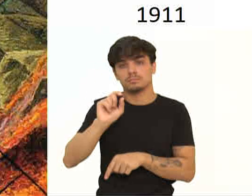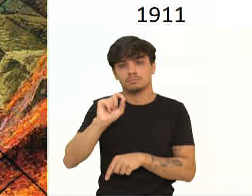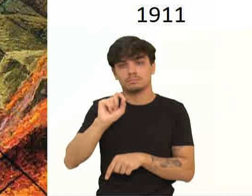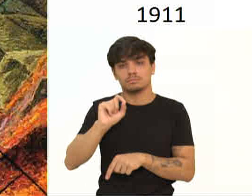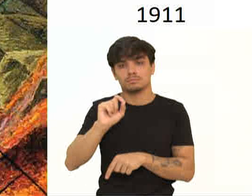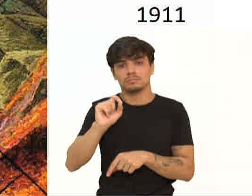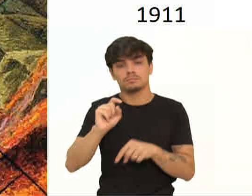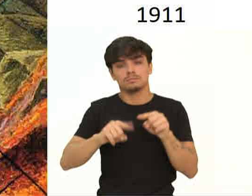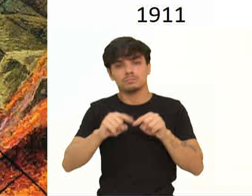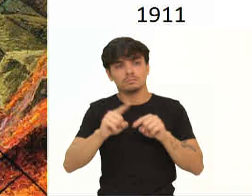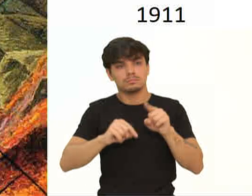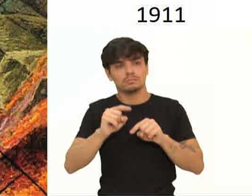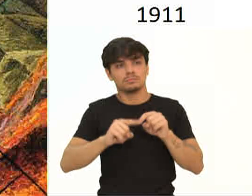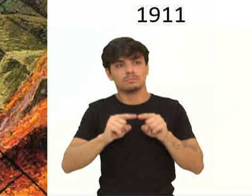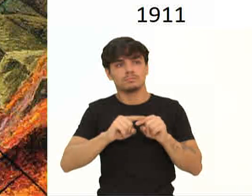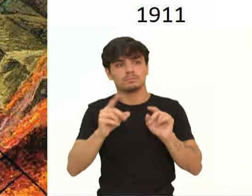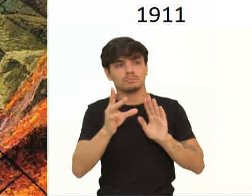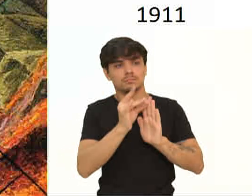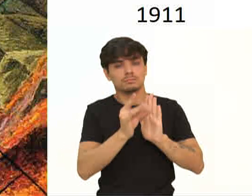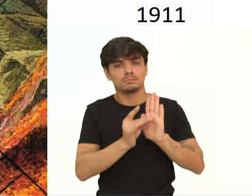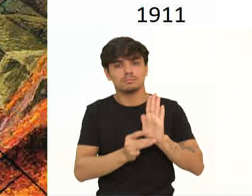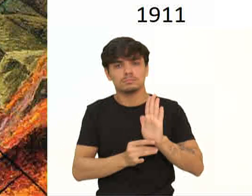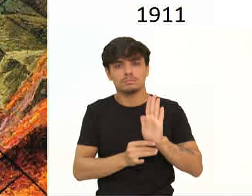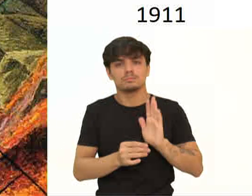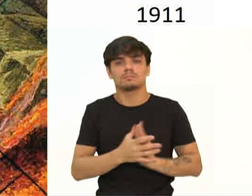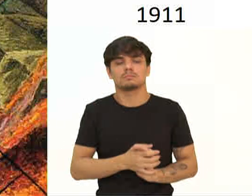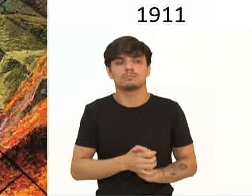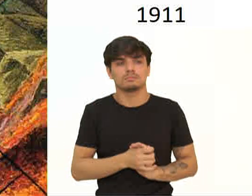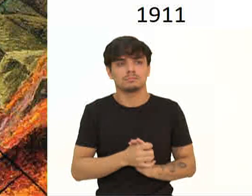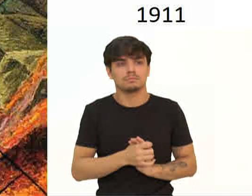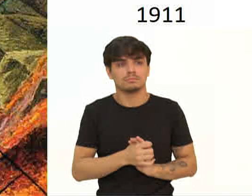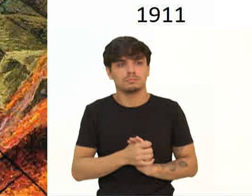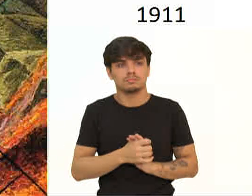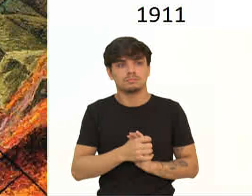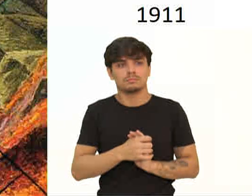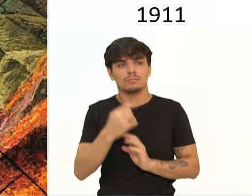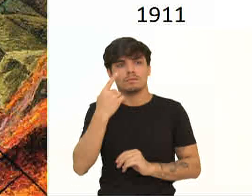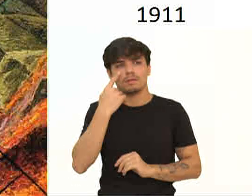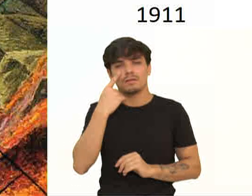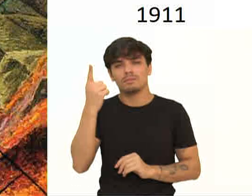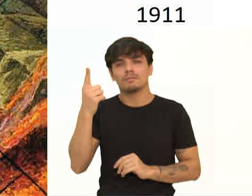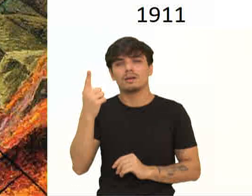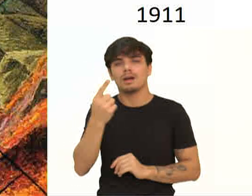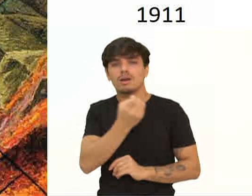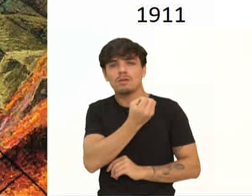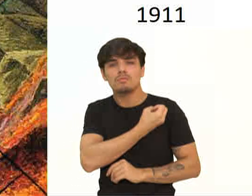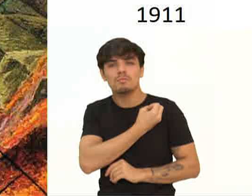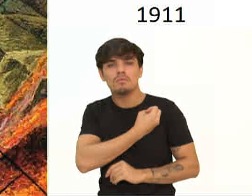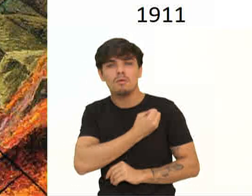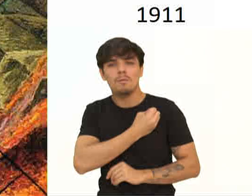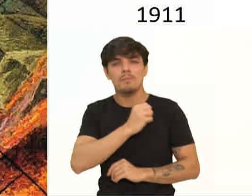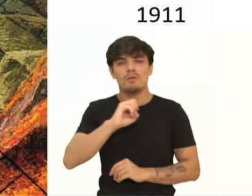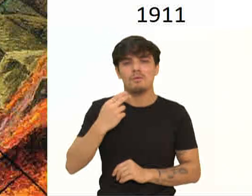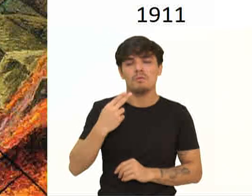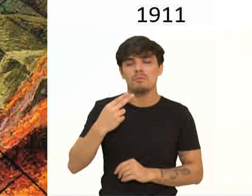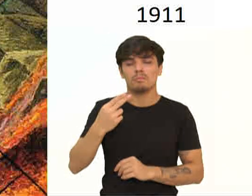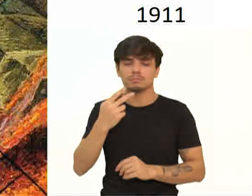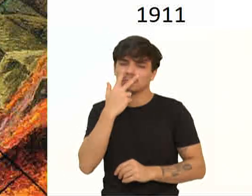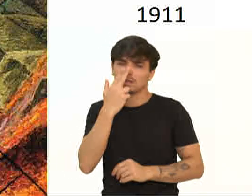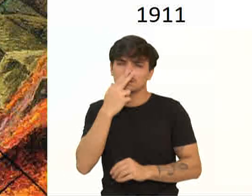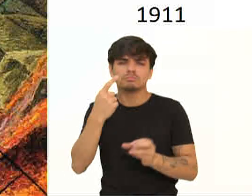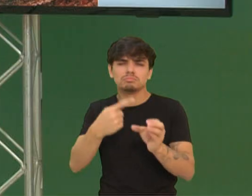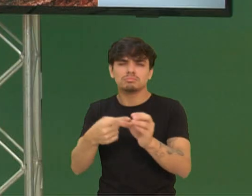cavalo. Aqui vocês conseguem perceber, tem um cavalo aqui no centro. É como se fosse um símbolo extraoficial que eles usaram, que vai aparecer em